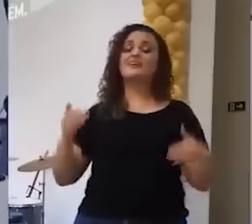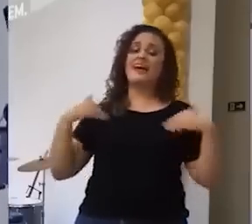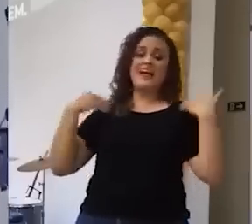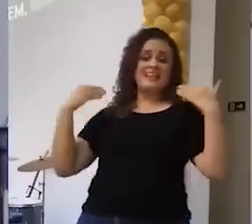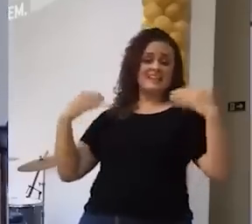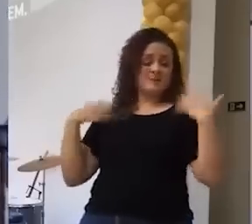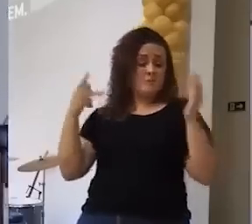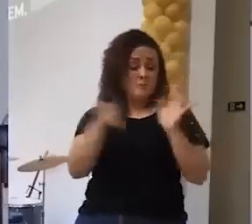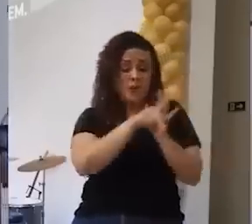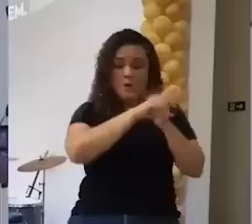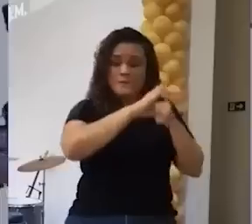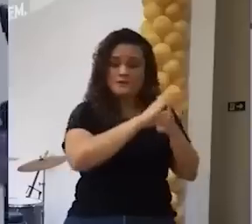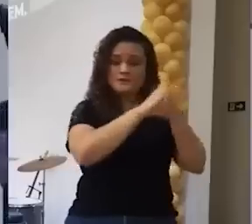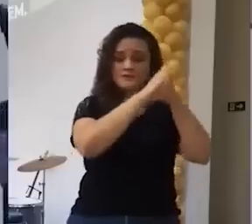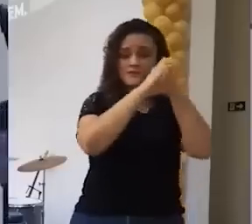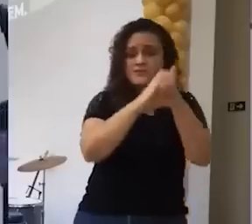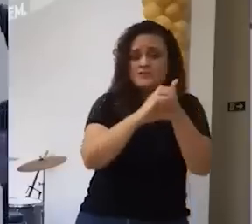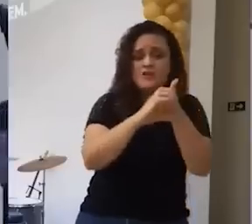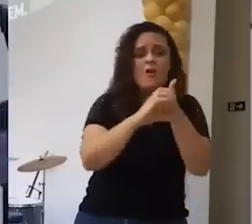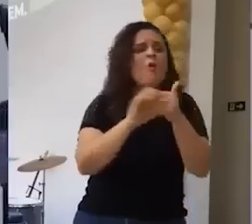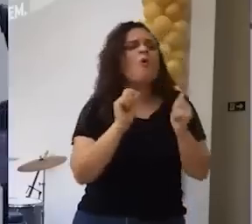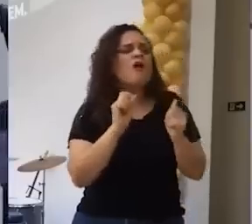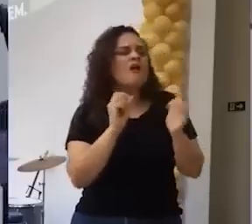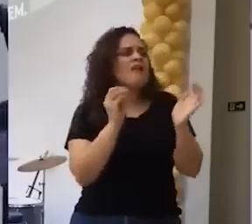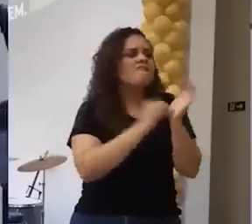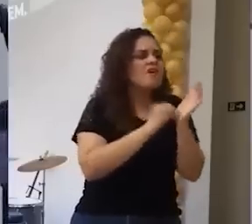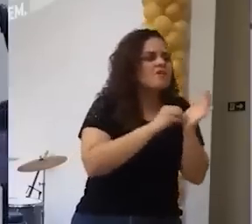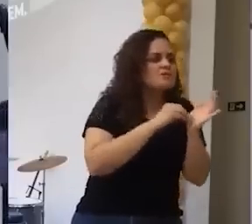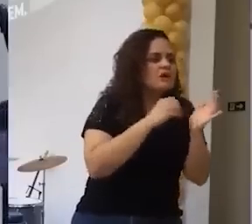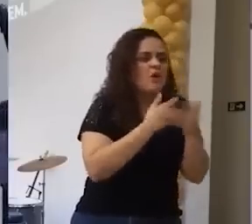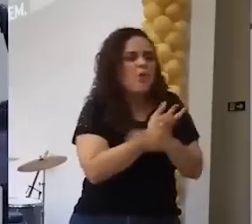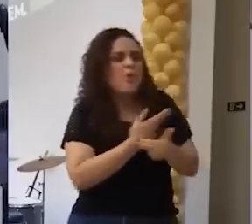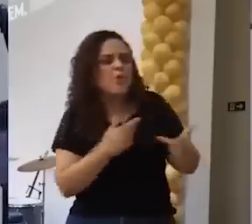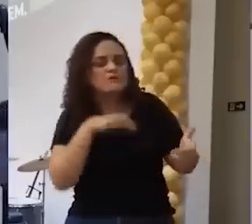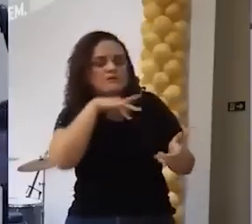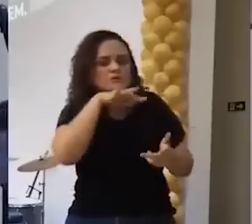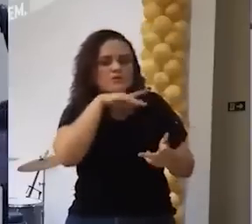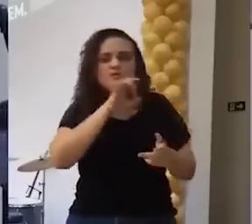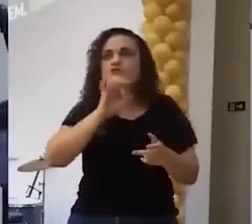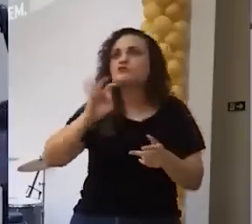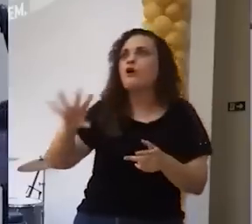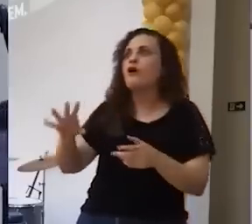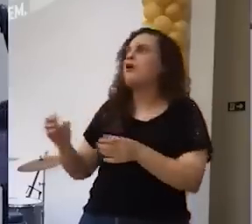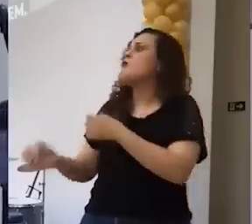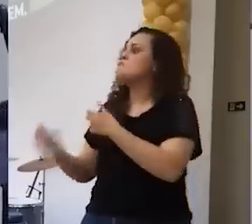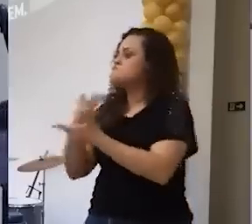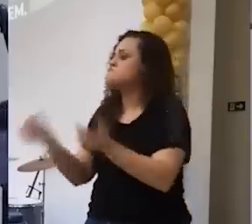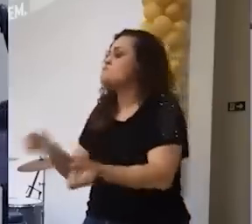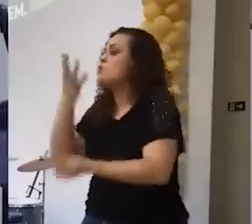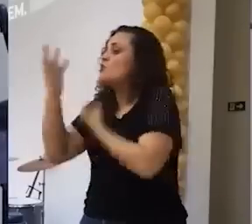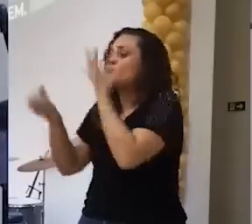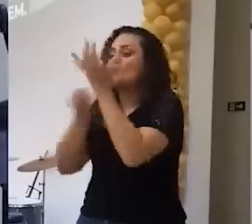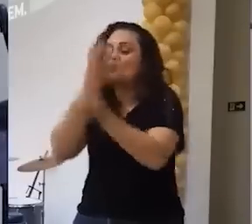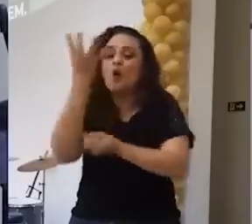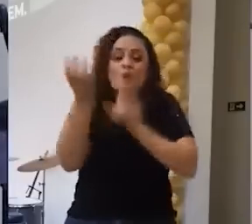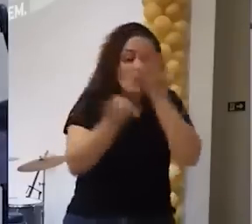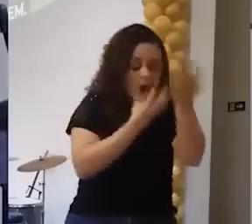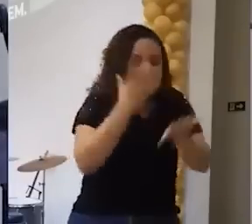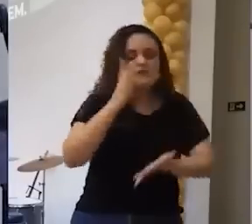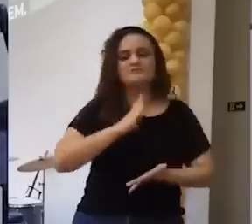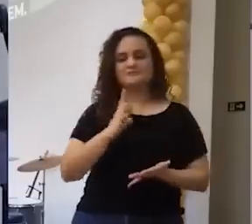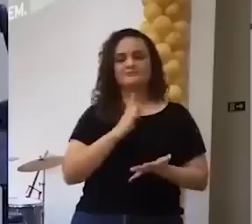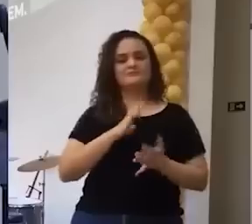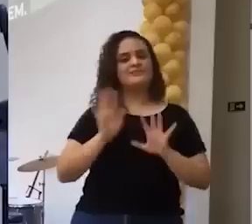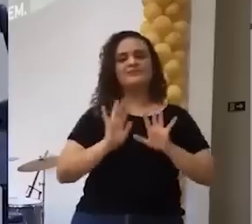não é apenas ausência de coisas ruins, nem apenas presença de coisas boas. A alegria do cristão tem